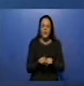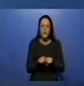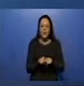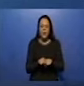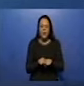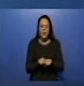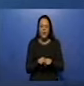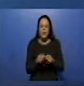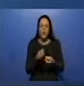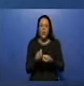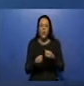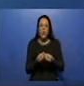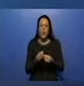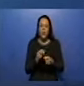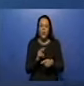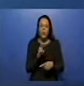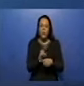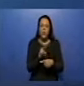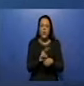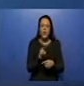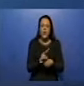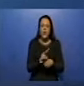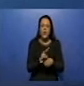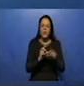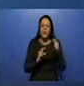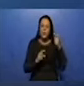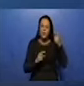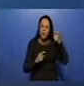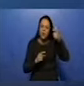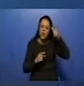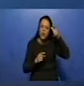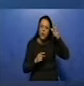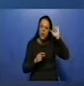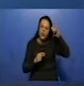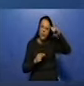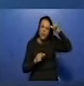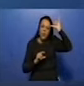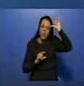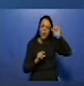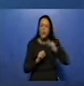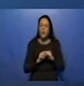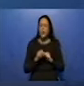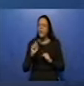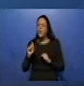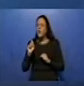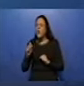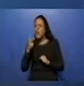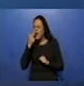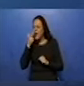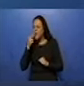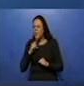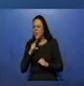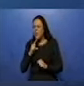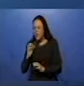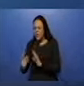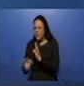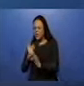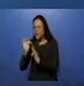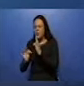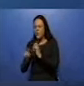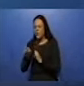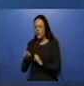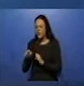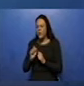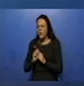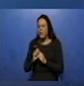recursos. Vocês acham que há um emprego de tecnologia nesse tipo de pecuária ou não? Se